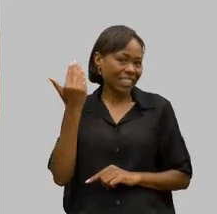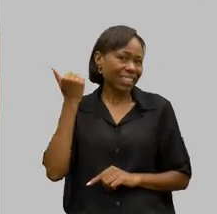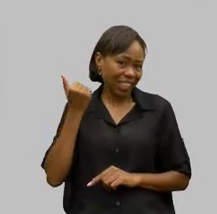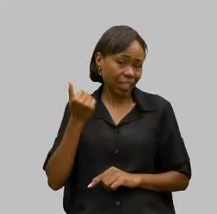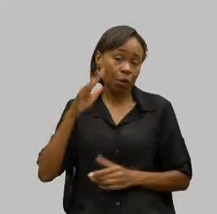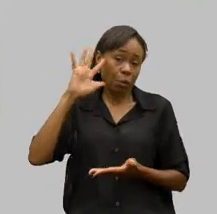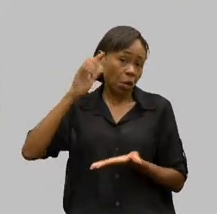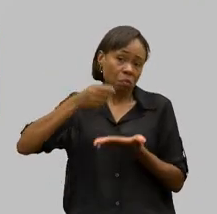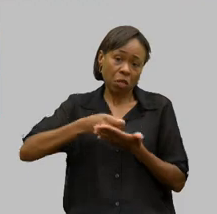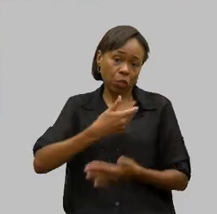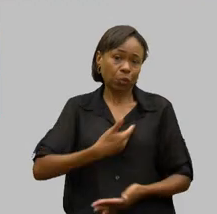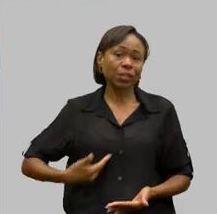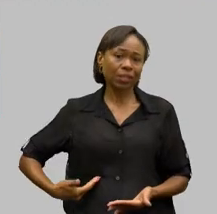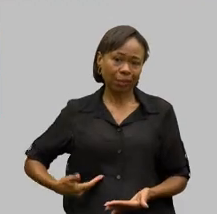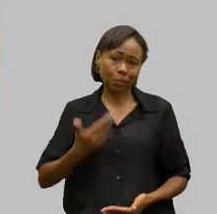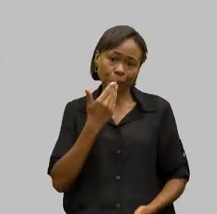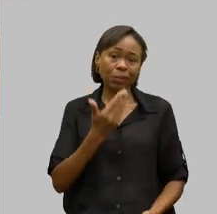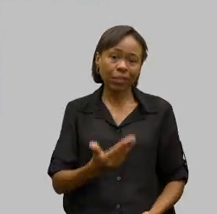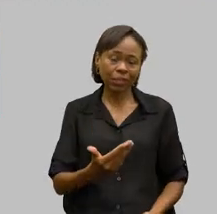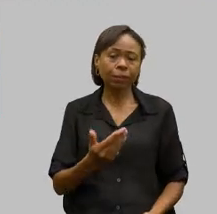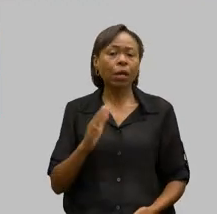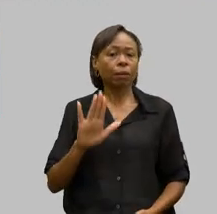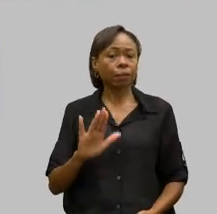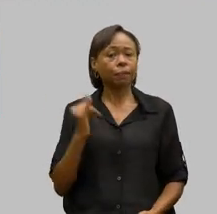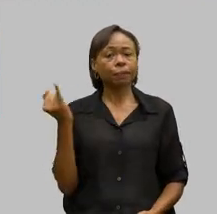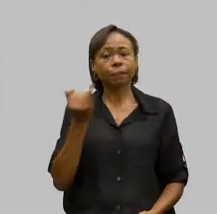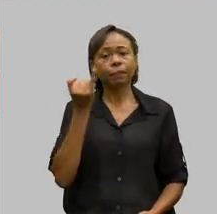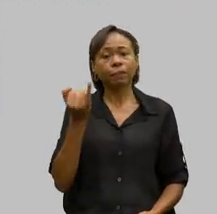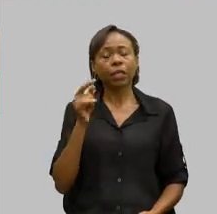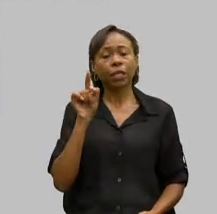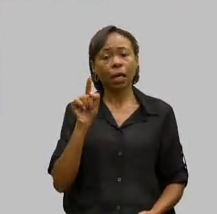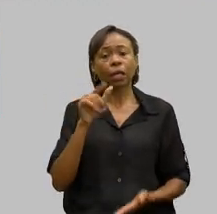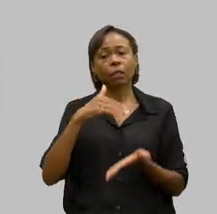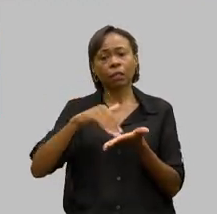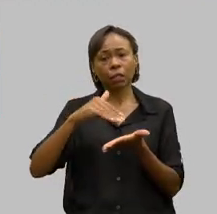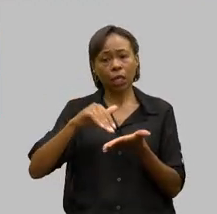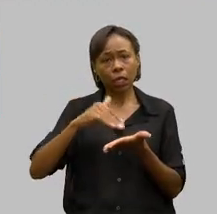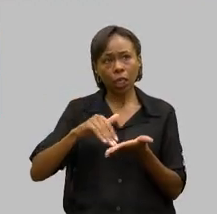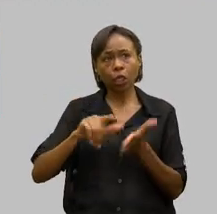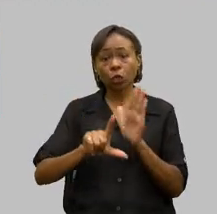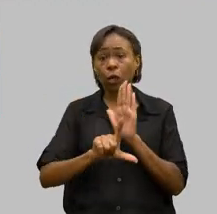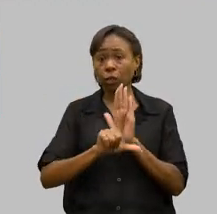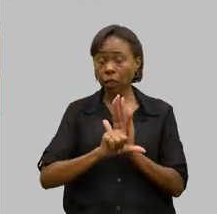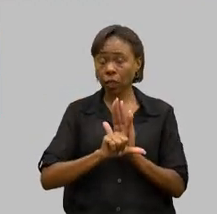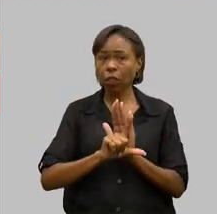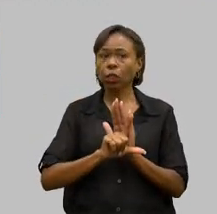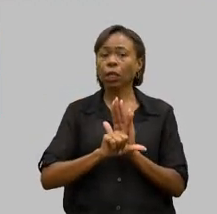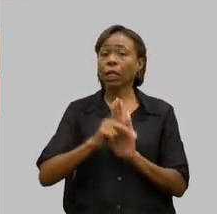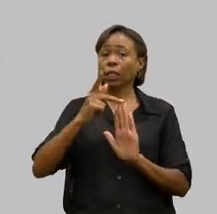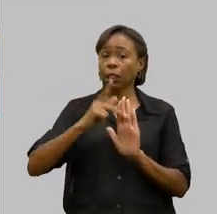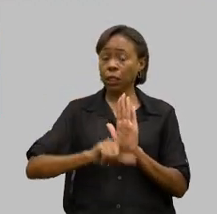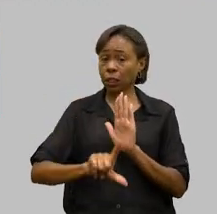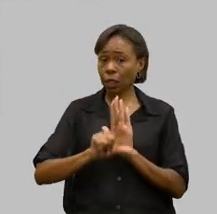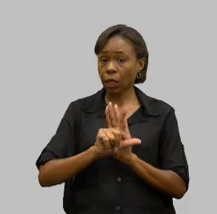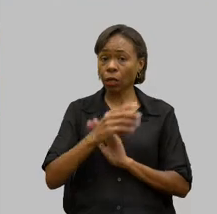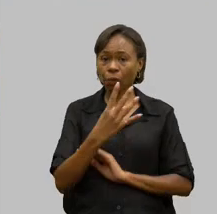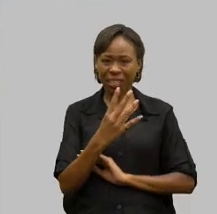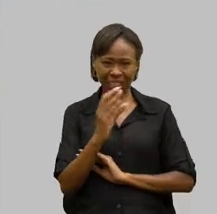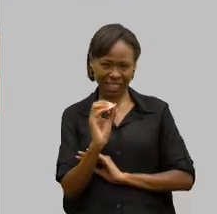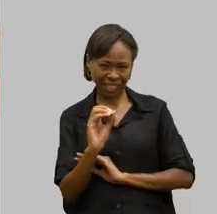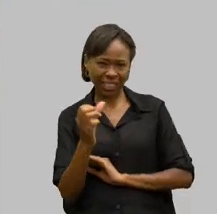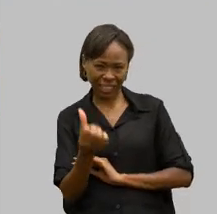Zema. Seria importante que a posição da secretaria sobre o projeto de lei 406 fosse encaminhada? Eu